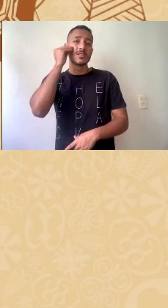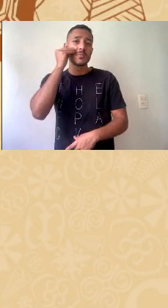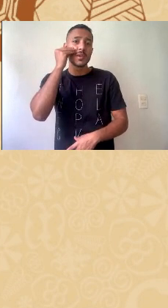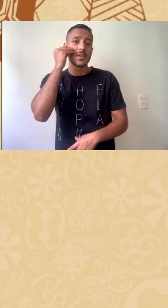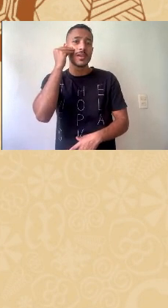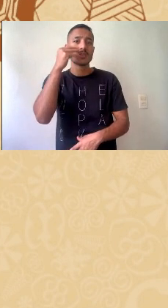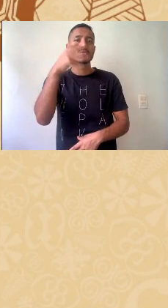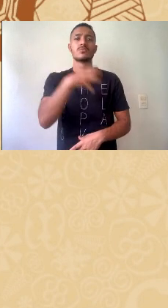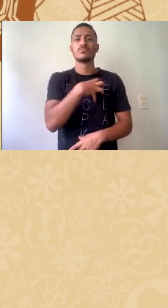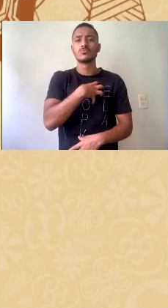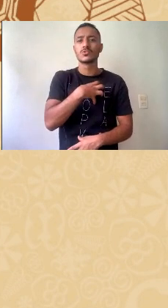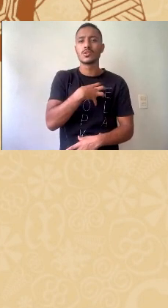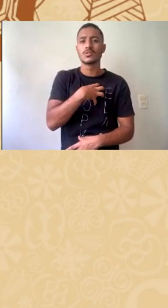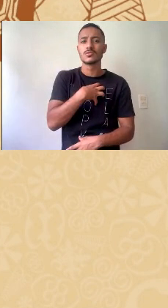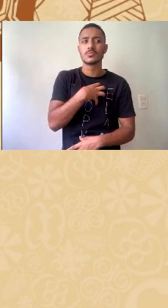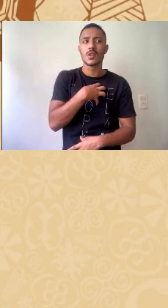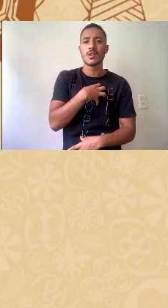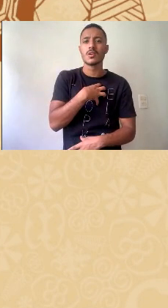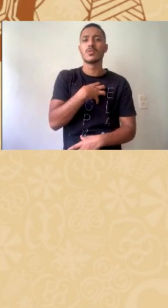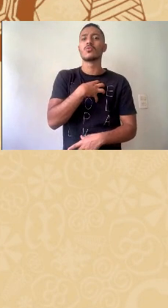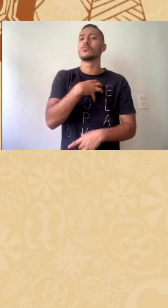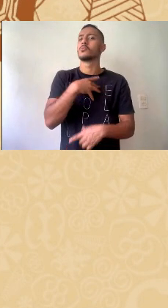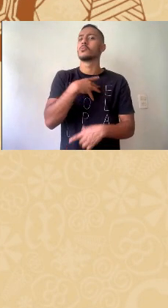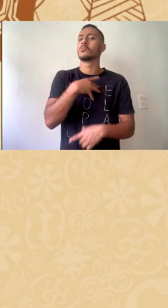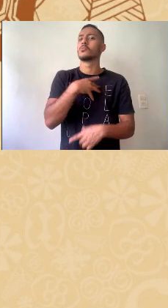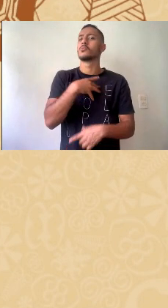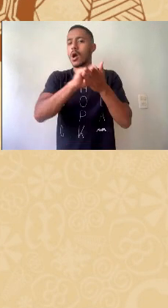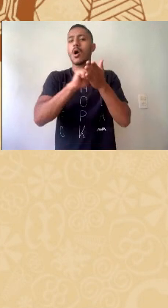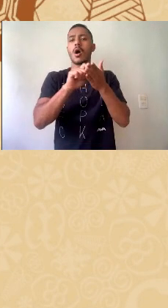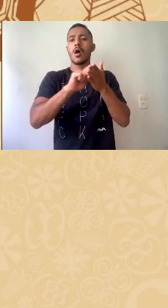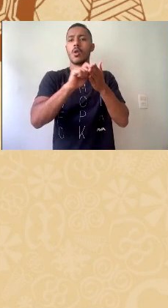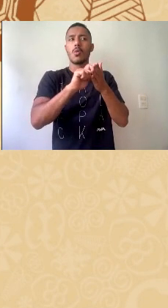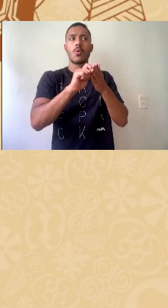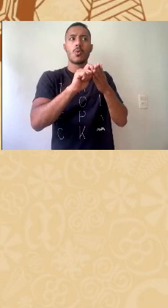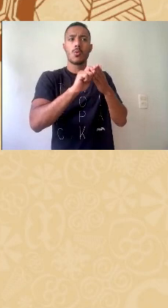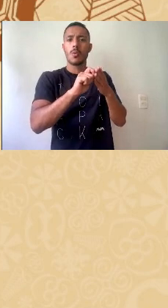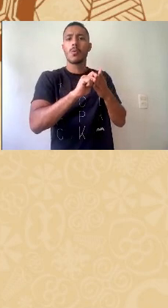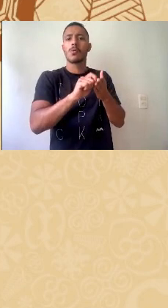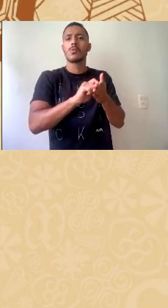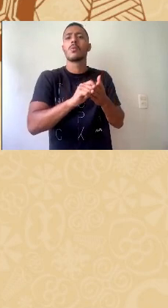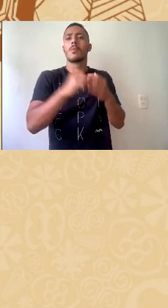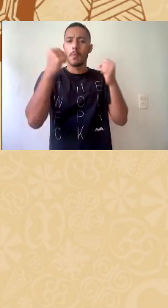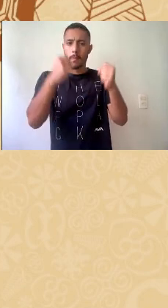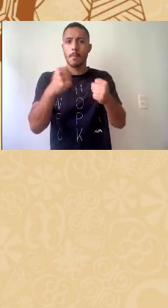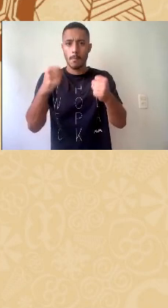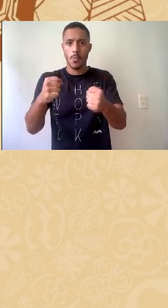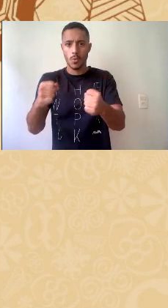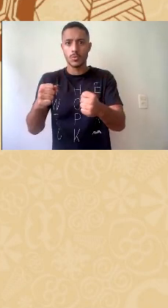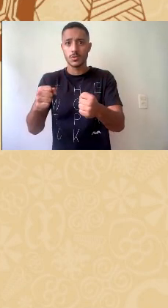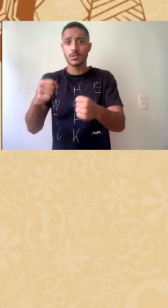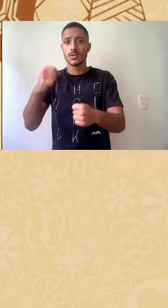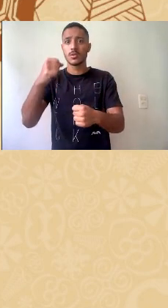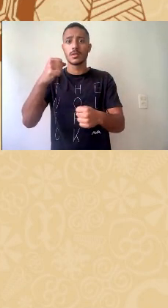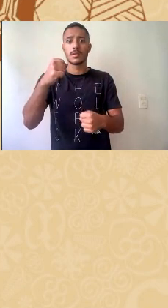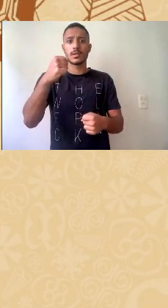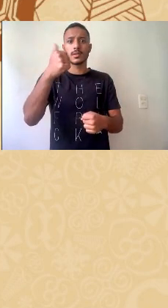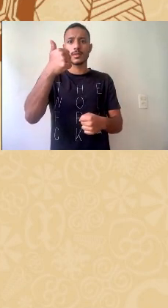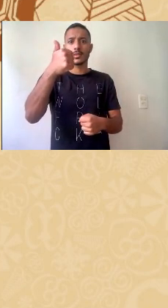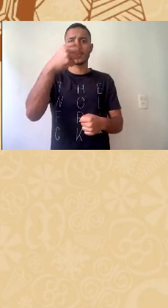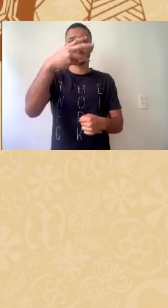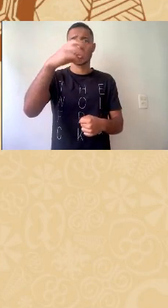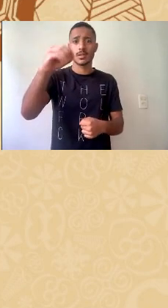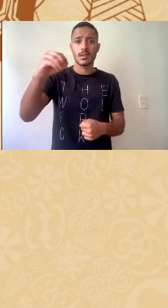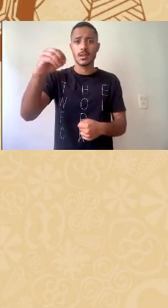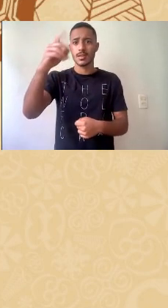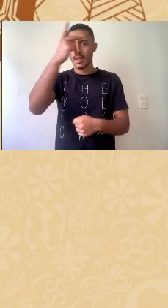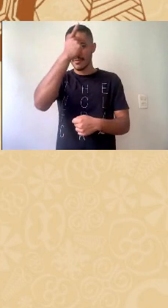que aparecer aí, vocês podem anotar. Que essa é pauta de debate. É claro, são 130 pessoas e quase 140 pessoas, não vai dar para